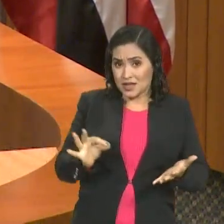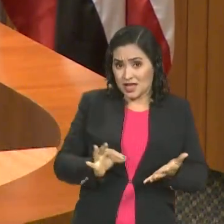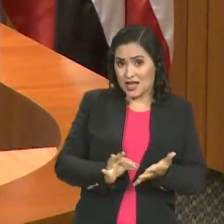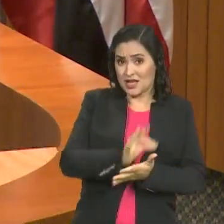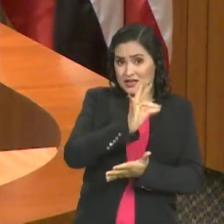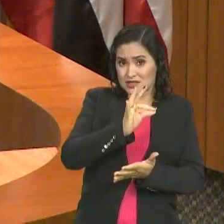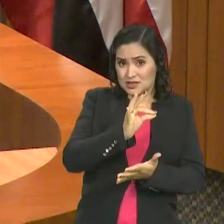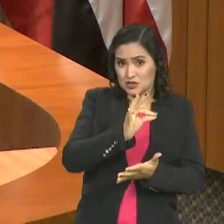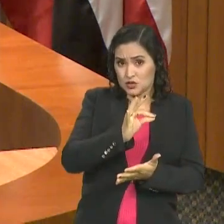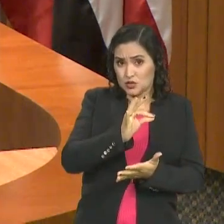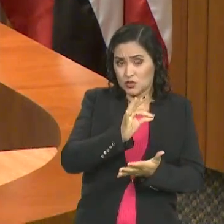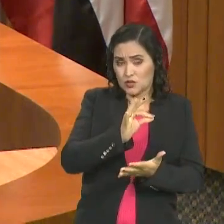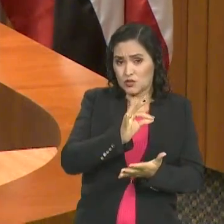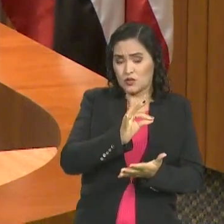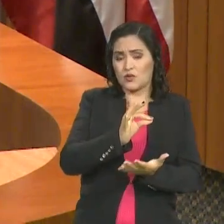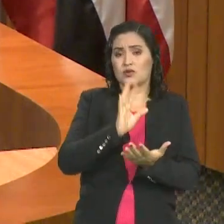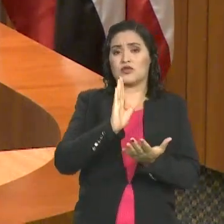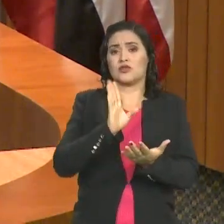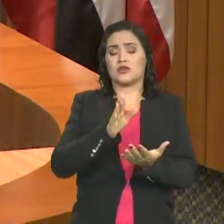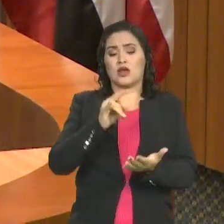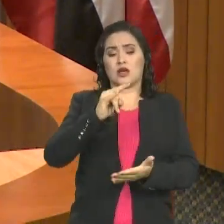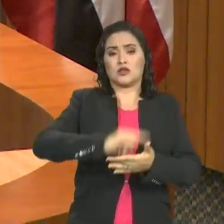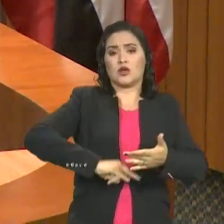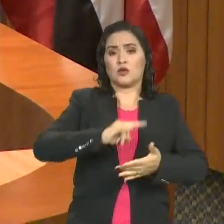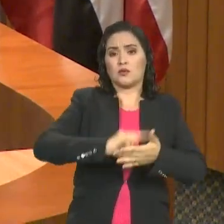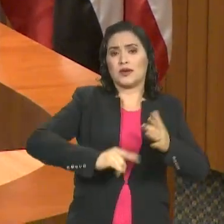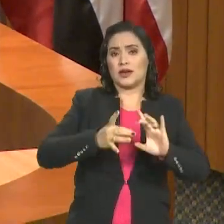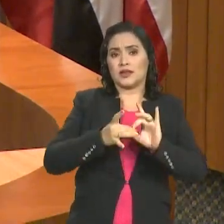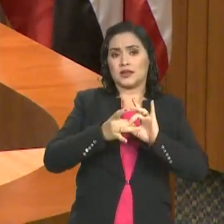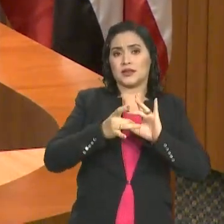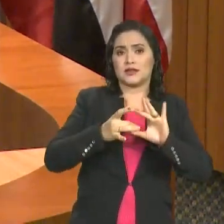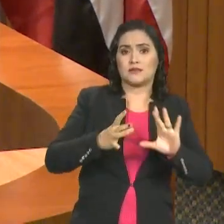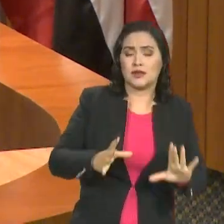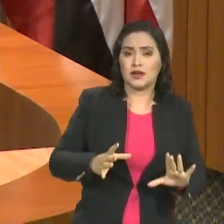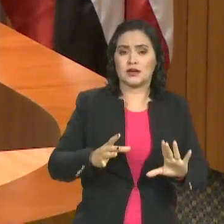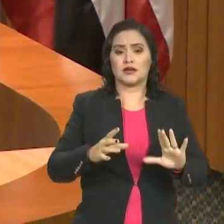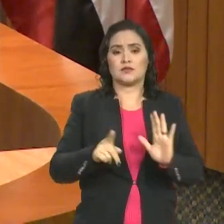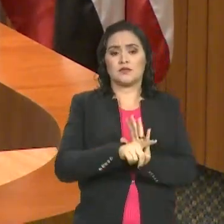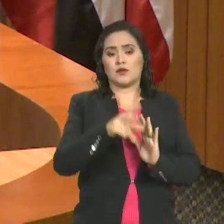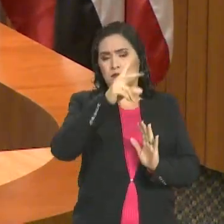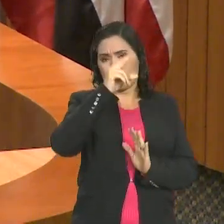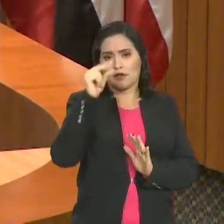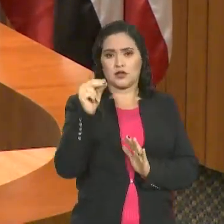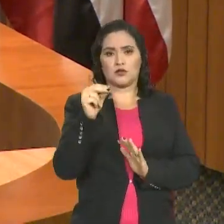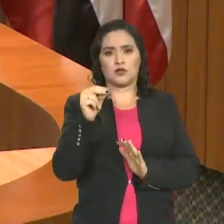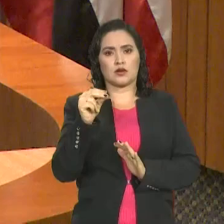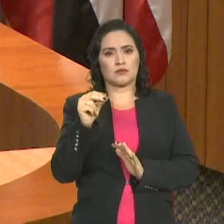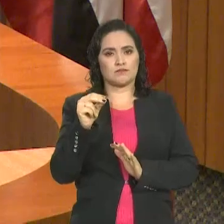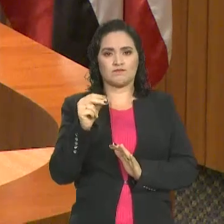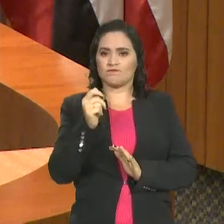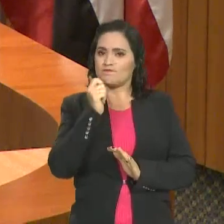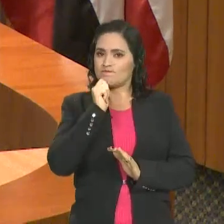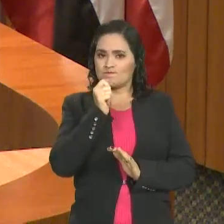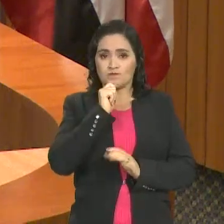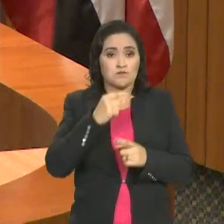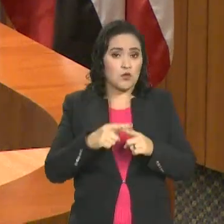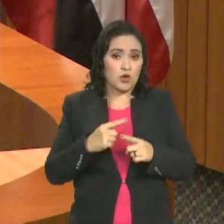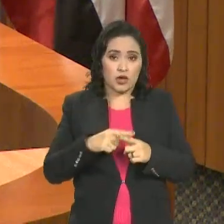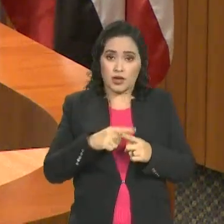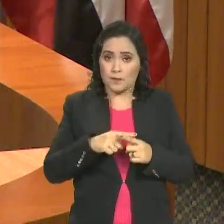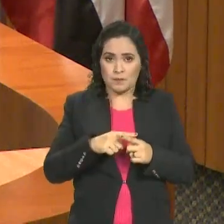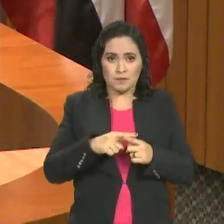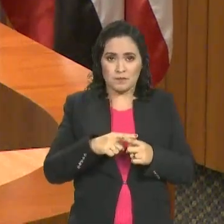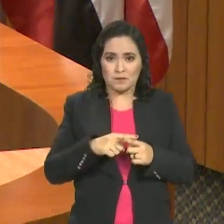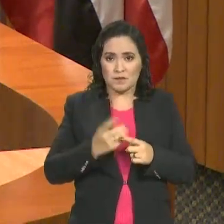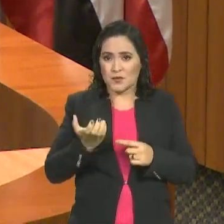a cidade. É um completo incompetente. Mas, claro, na rede social, todo mundo é bonitinho. E quem tem o